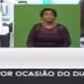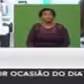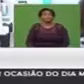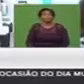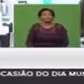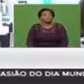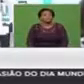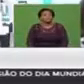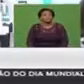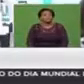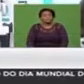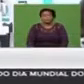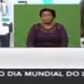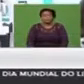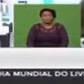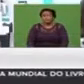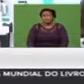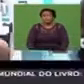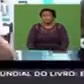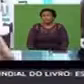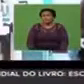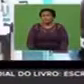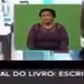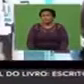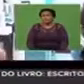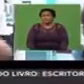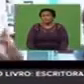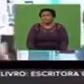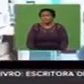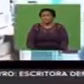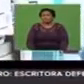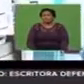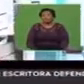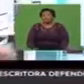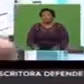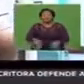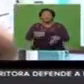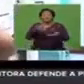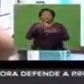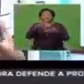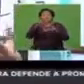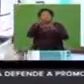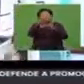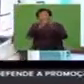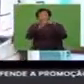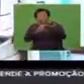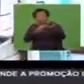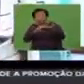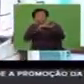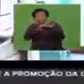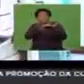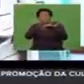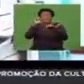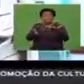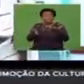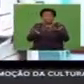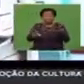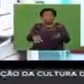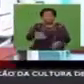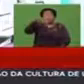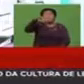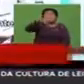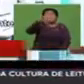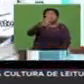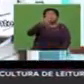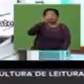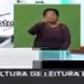cirurgia, podemos tirar o troço de pulmão, o cancro, ou a enfermidade pulmonar inflamatória que queremos